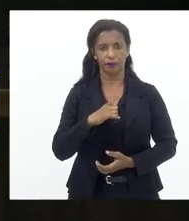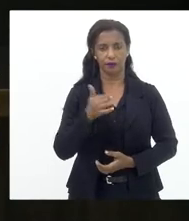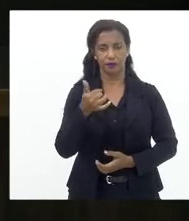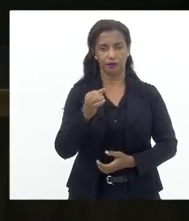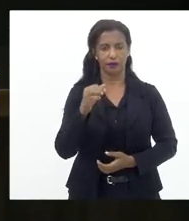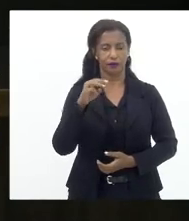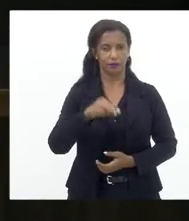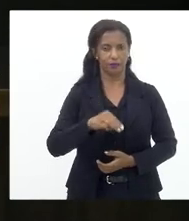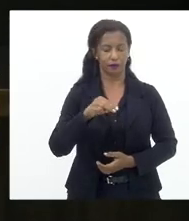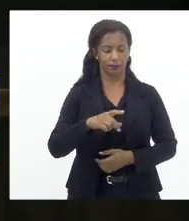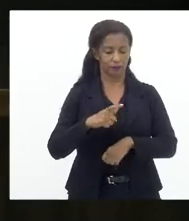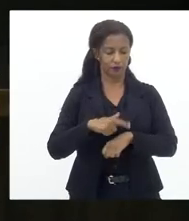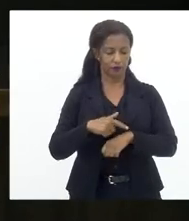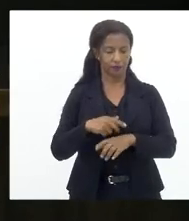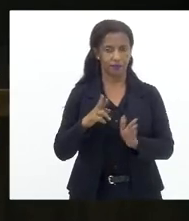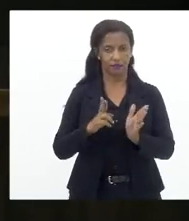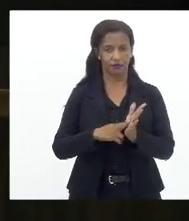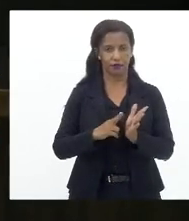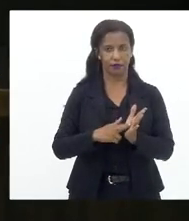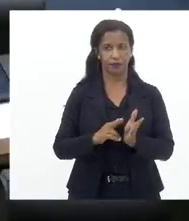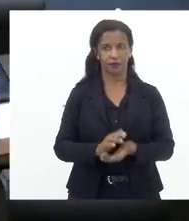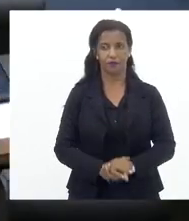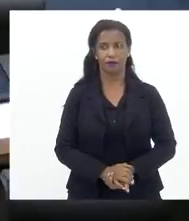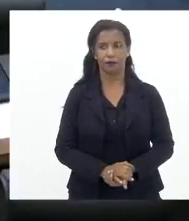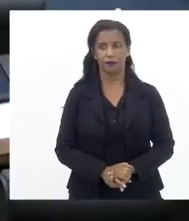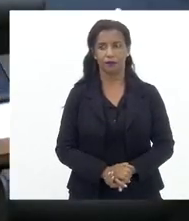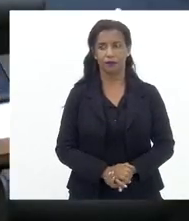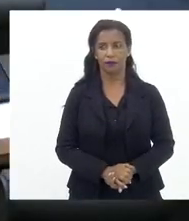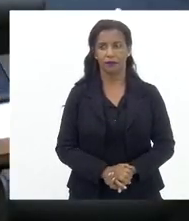de dez minutos no tempo regimental